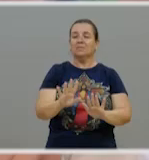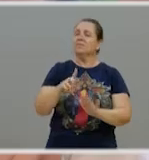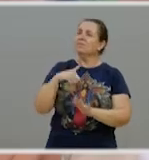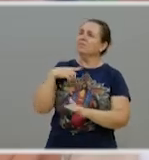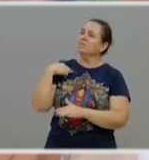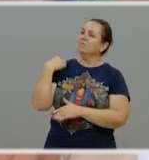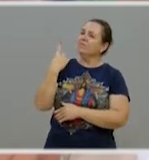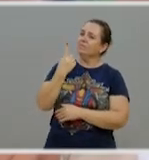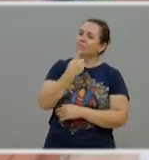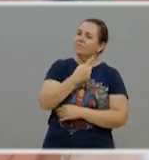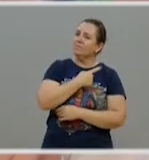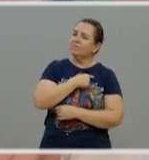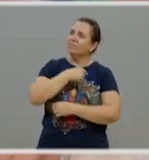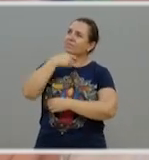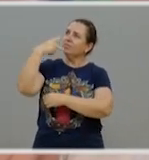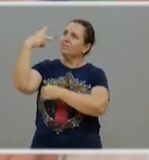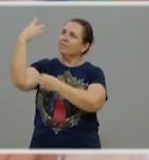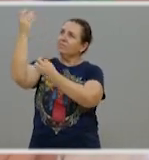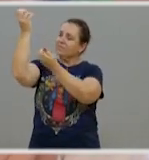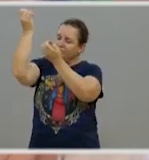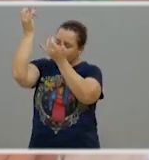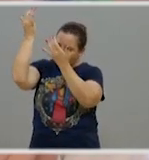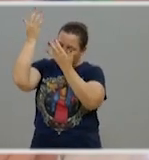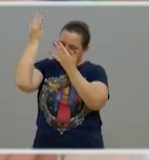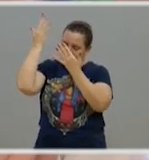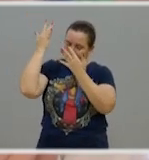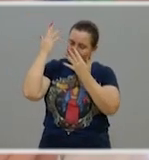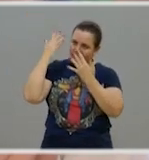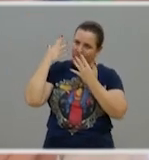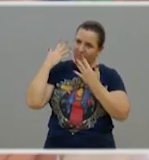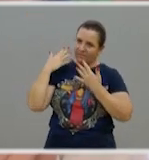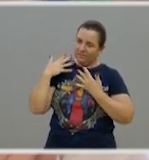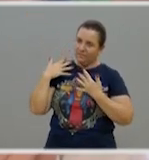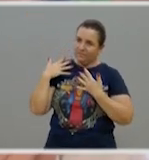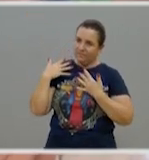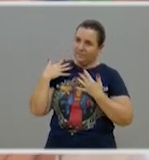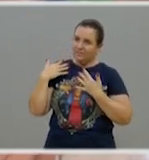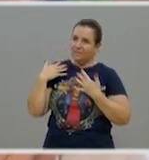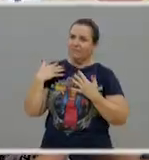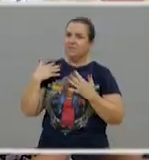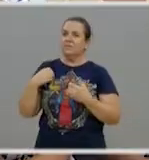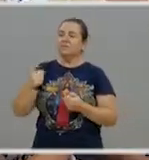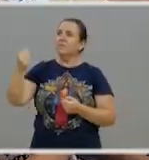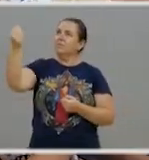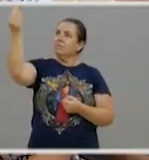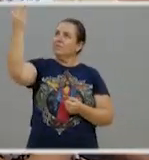Sobre nós venha, Senhor, a vossa graça,